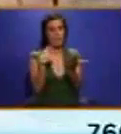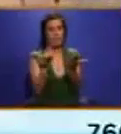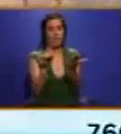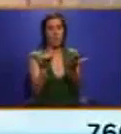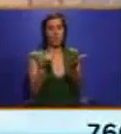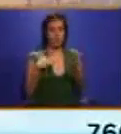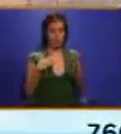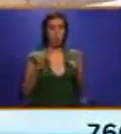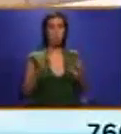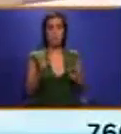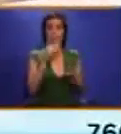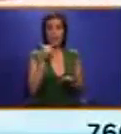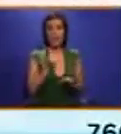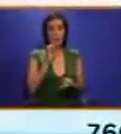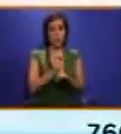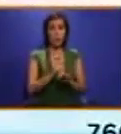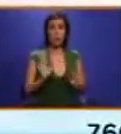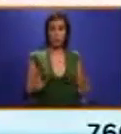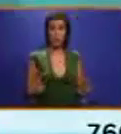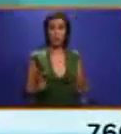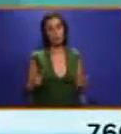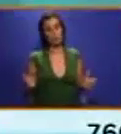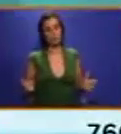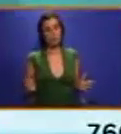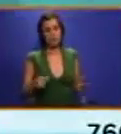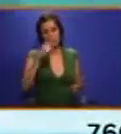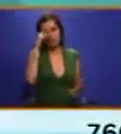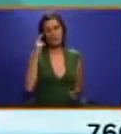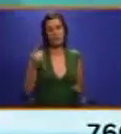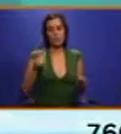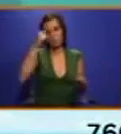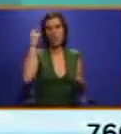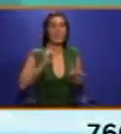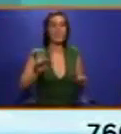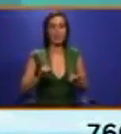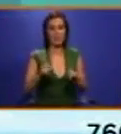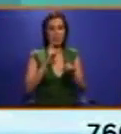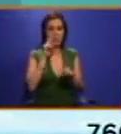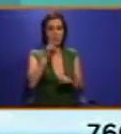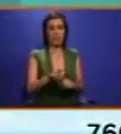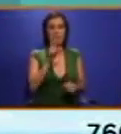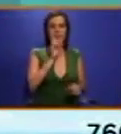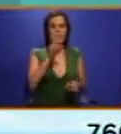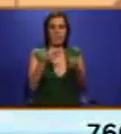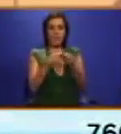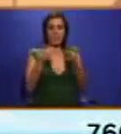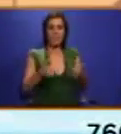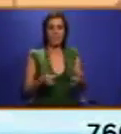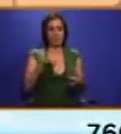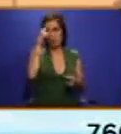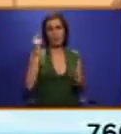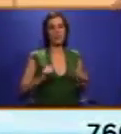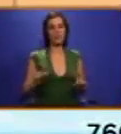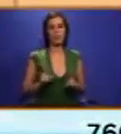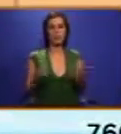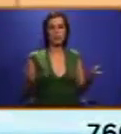agora que já estou ainda mais gira do que já sou porque também Maria não foi nada difícil pôr qualquer coisa na Lúcia Porque qualquer coisa fica bem nada difícil nada